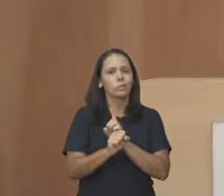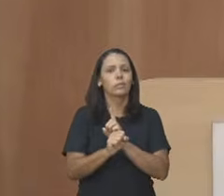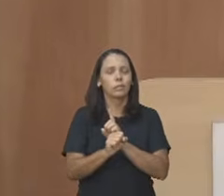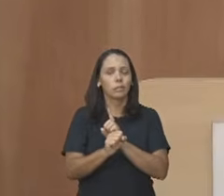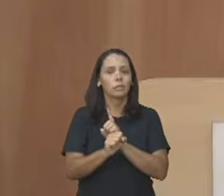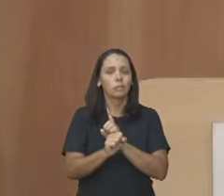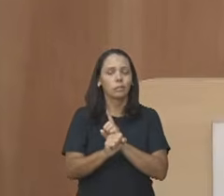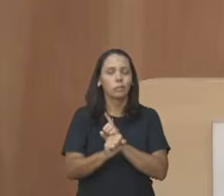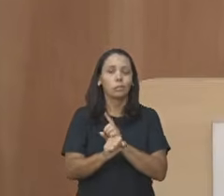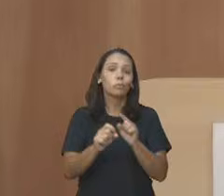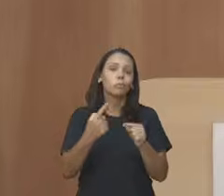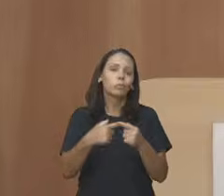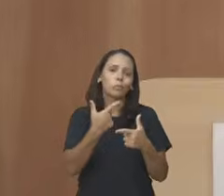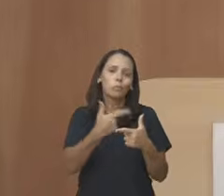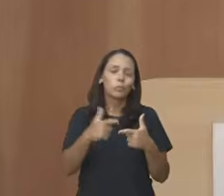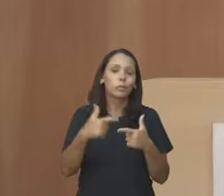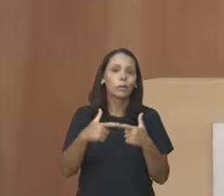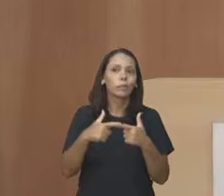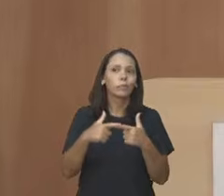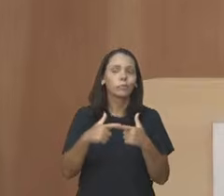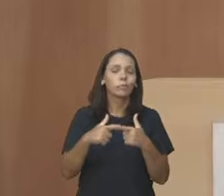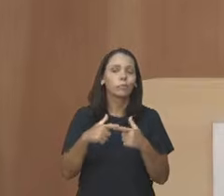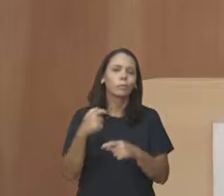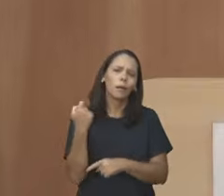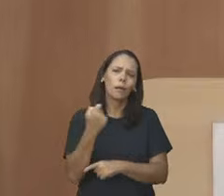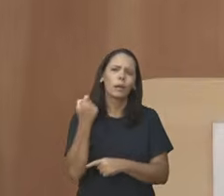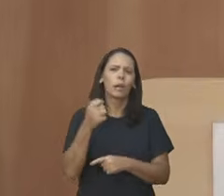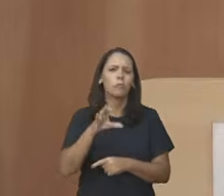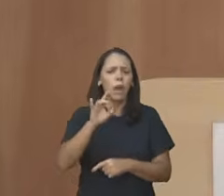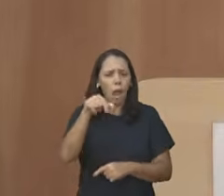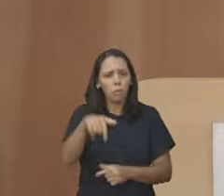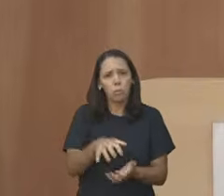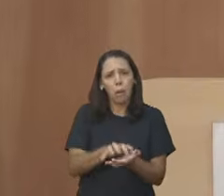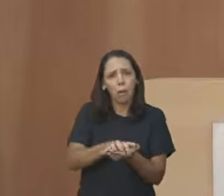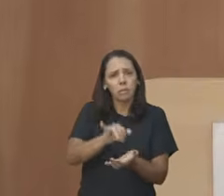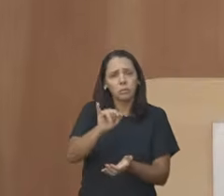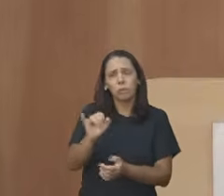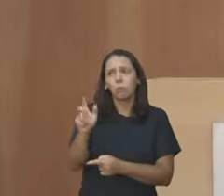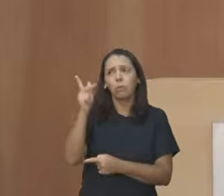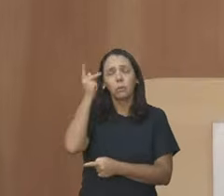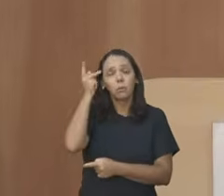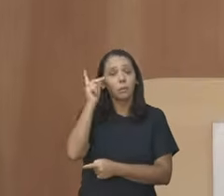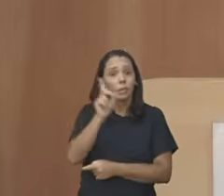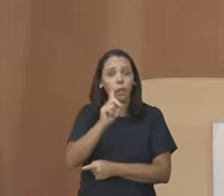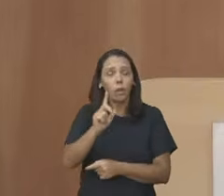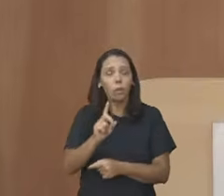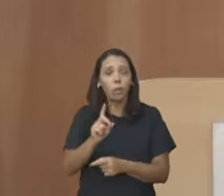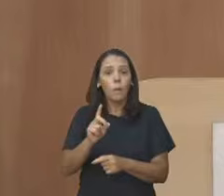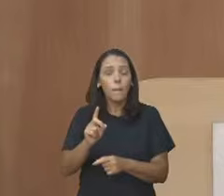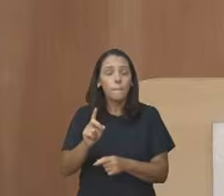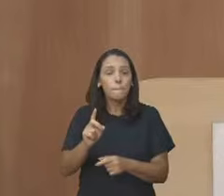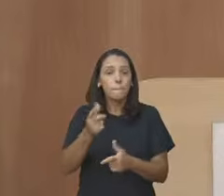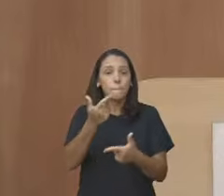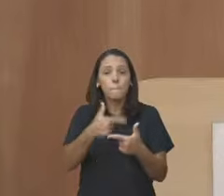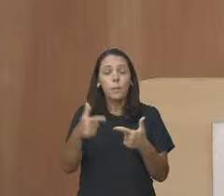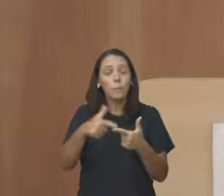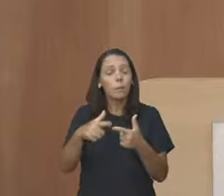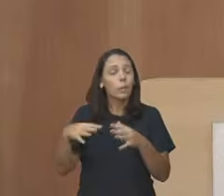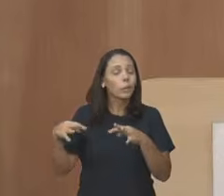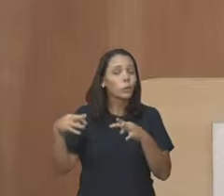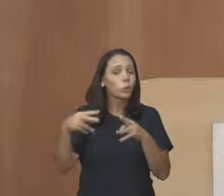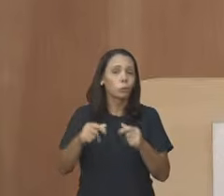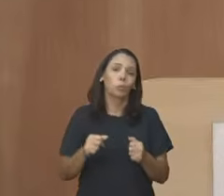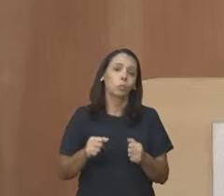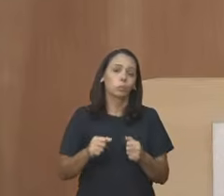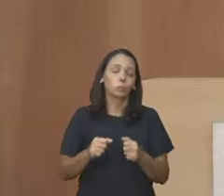problema gravíssimo. E não é um problema que existe só aqui em Jacareí, não é um problema que existe só no estado de São Paulo, não é um problema que existe só no Brasil. Se a gente